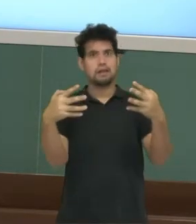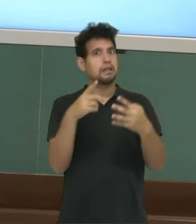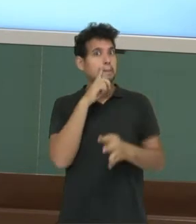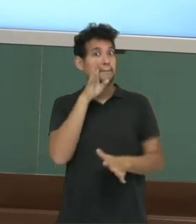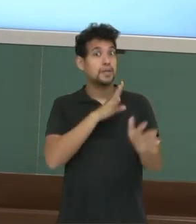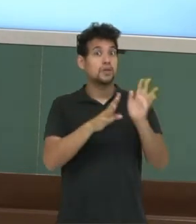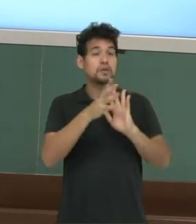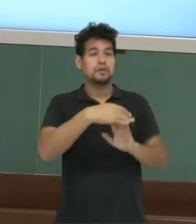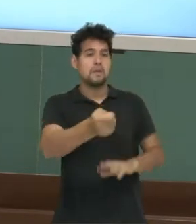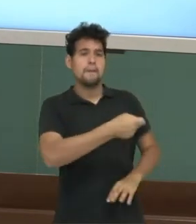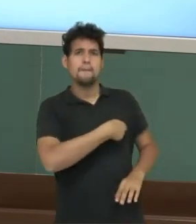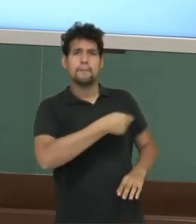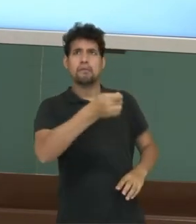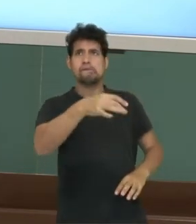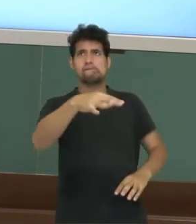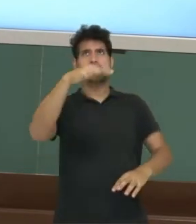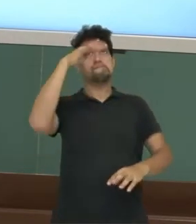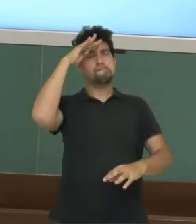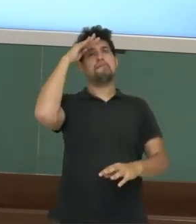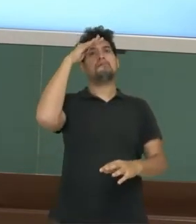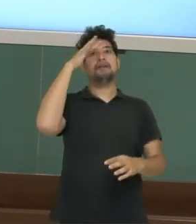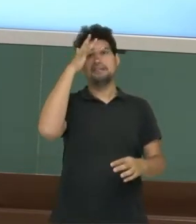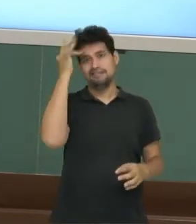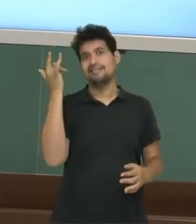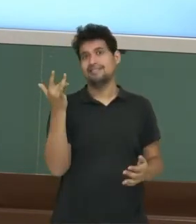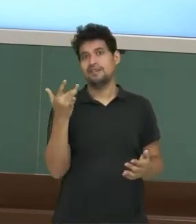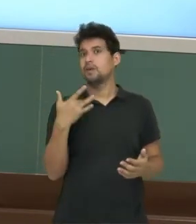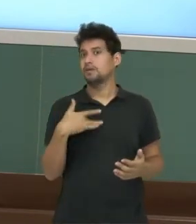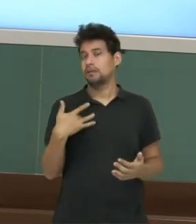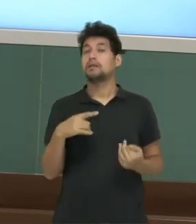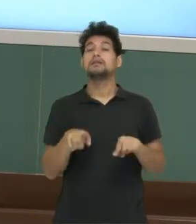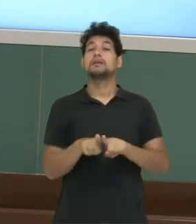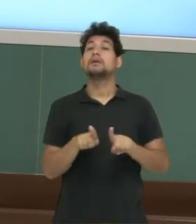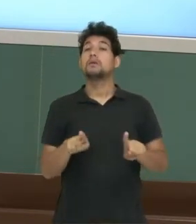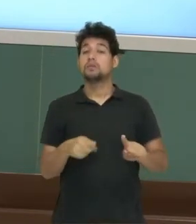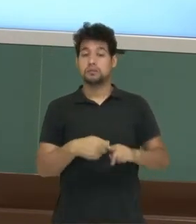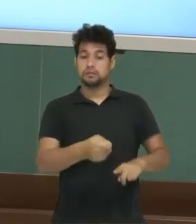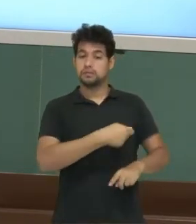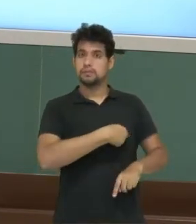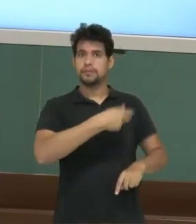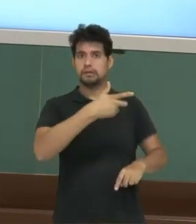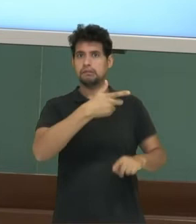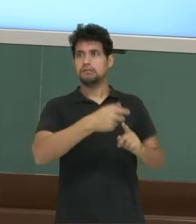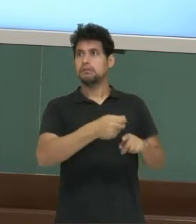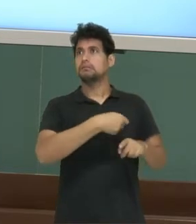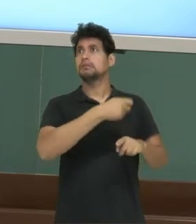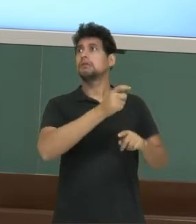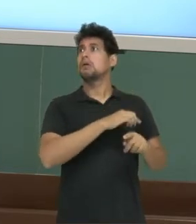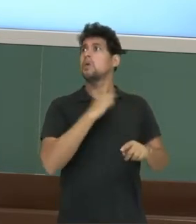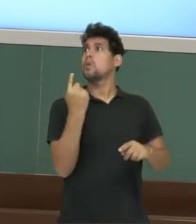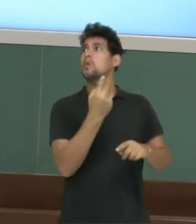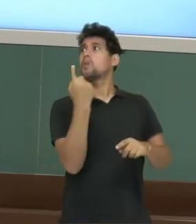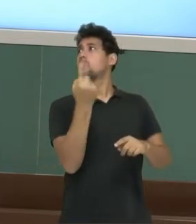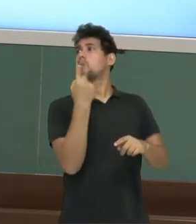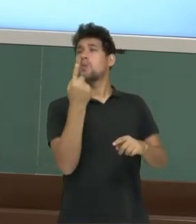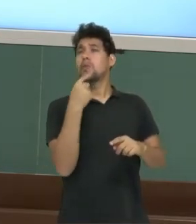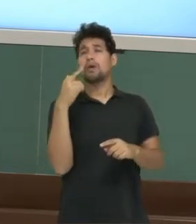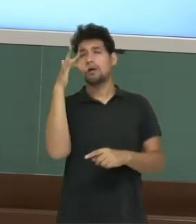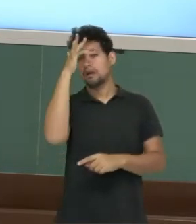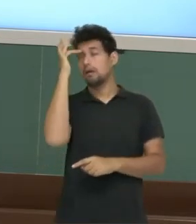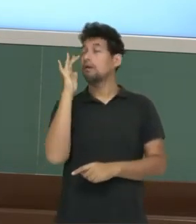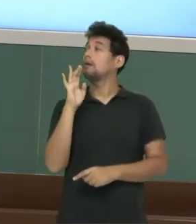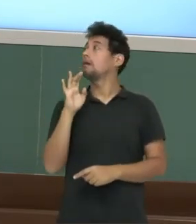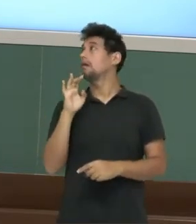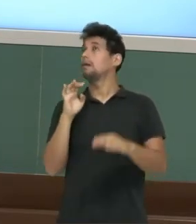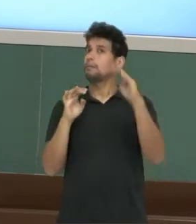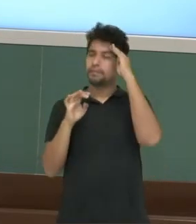atletas que, por exemplo, estão correndo na pista, Porque o disco pode escapar no local errado e acabar na pista